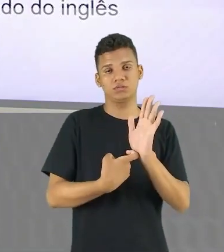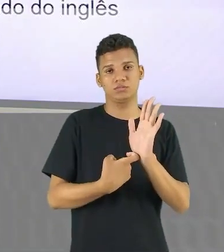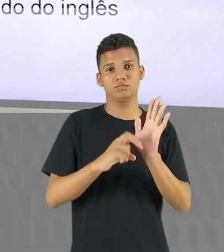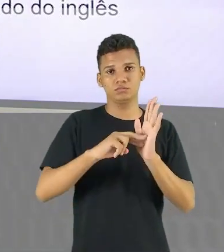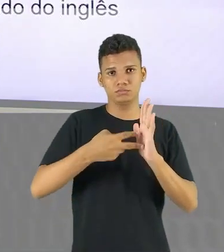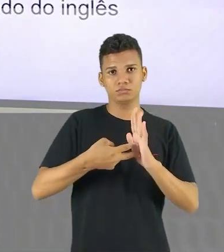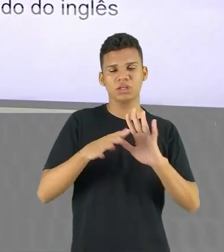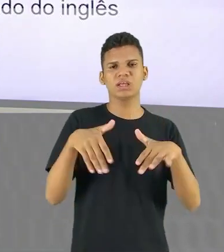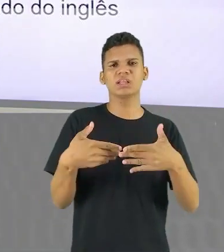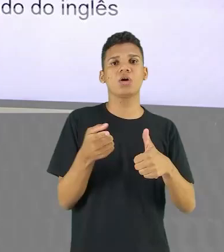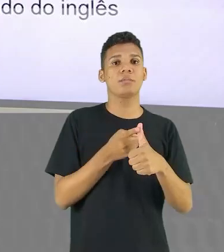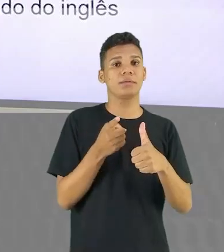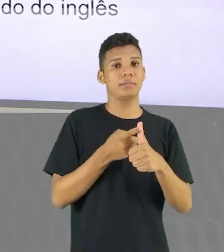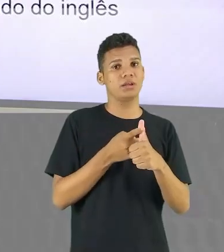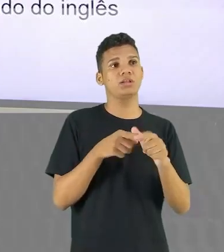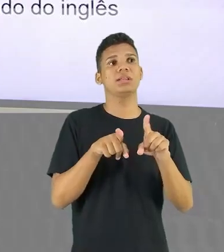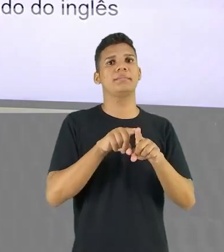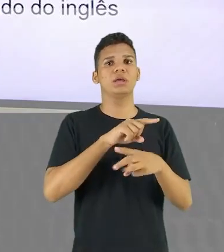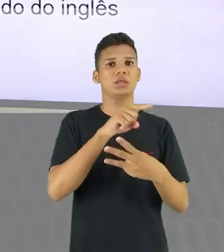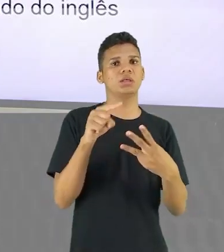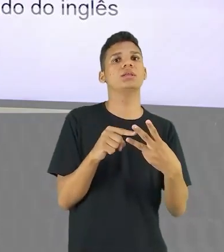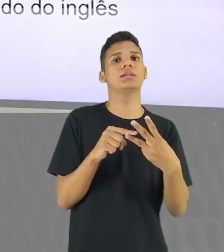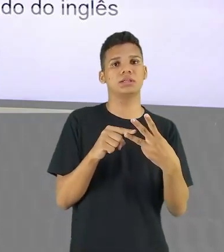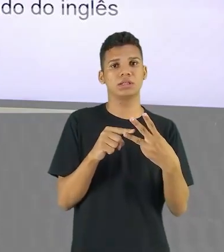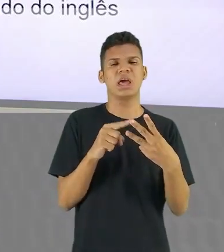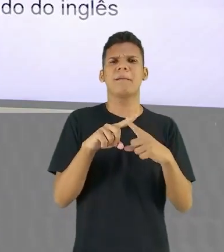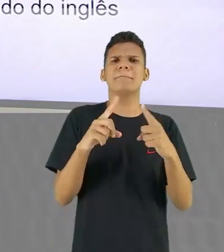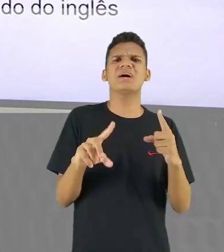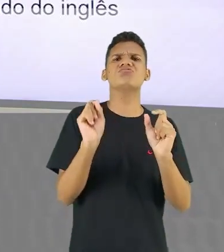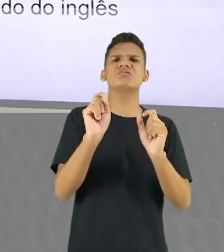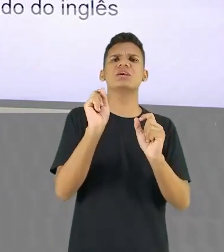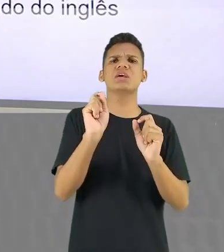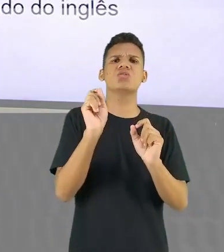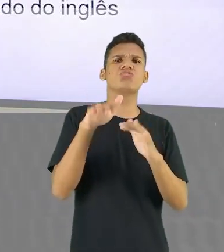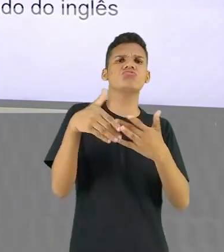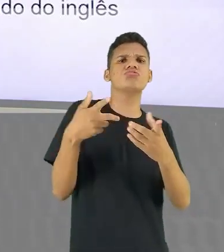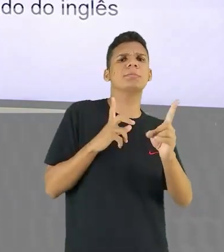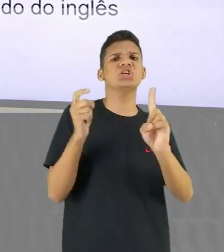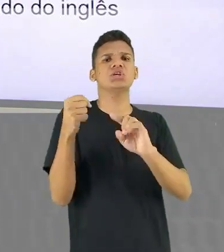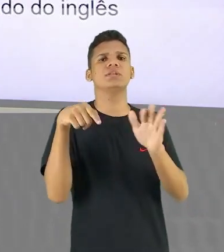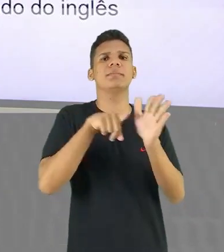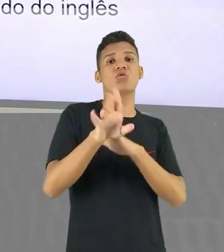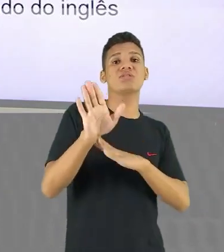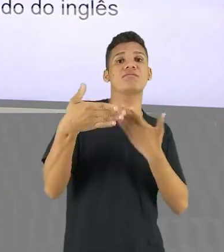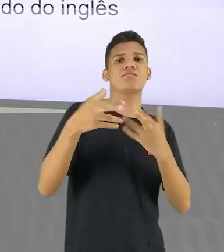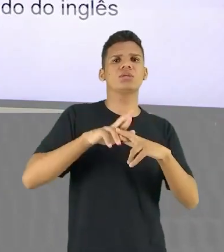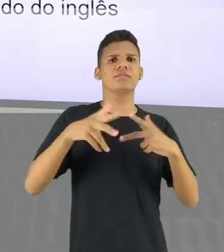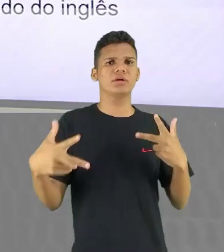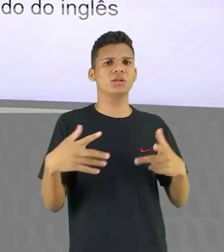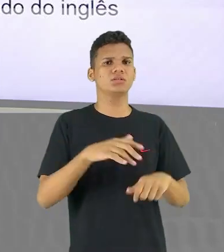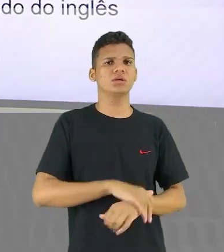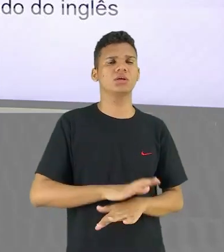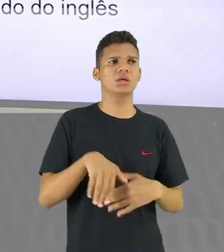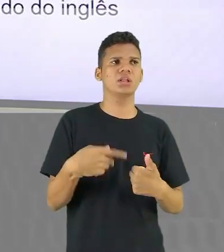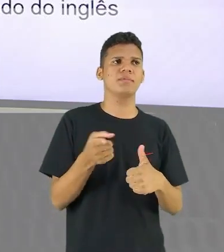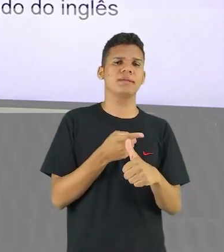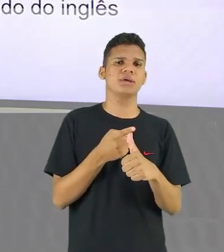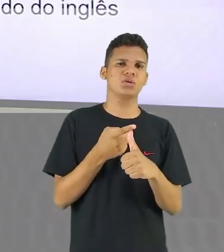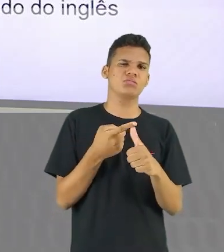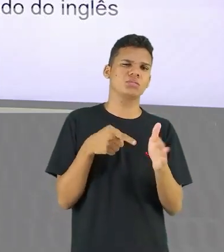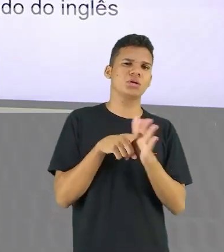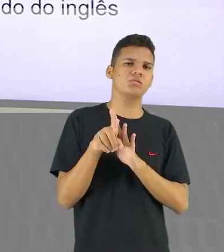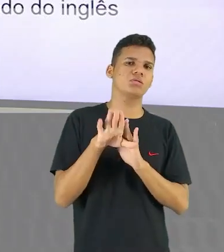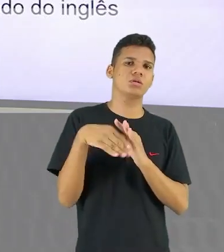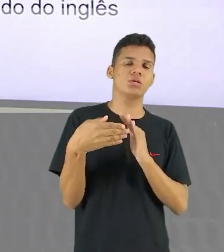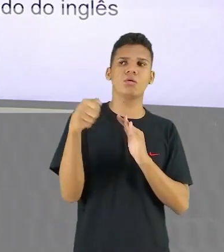primeira questão e nessa terceira, só que o foco das perguntas foi diferente. Na primeira pergunta, o foco foi geral,